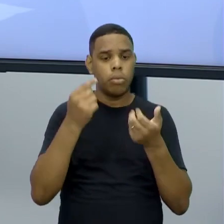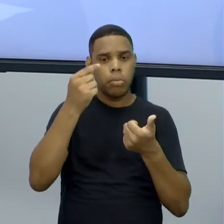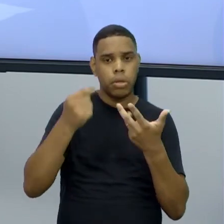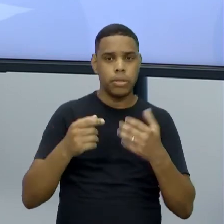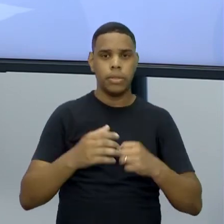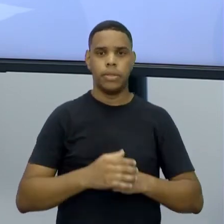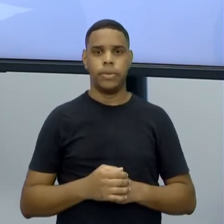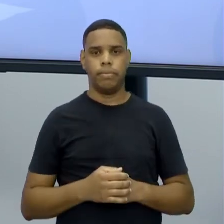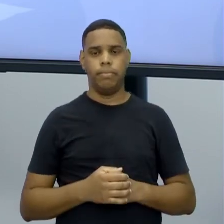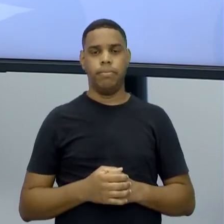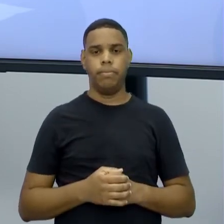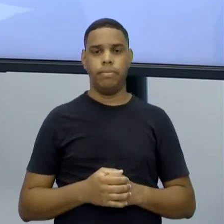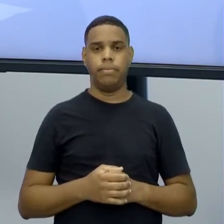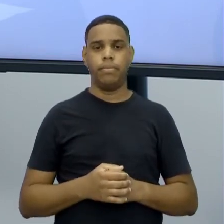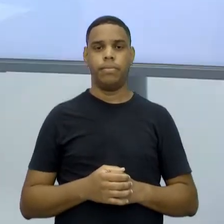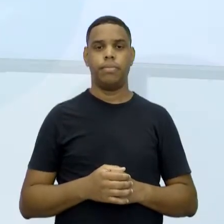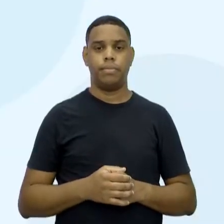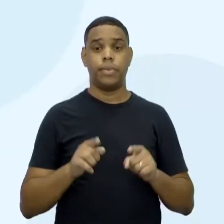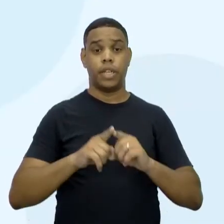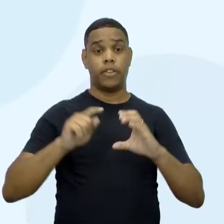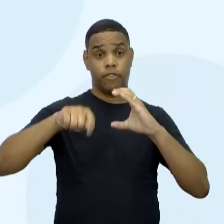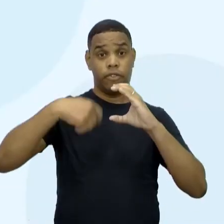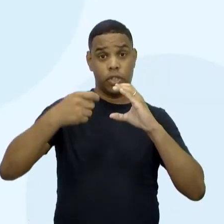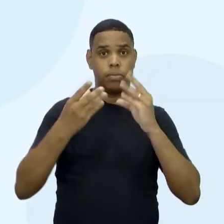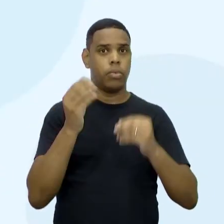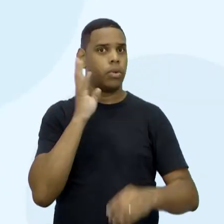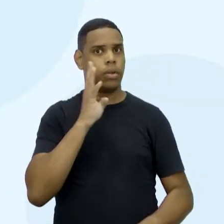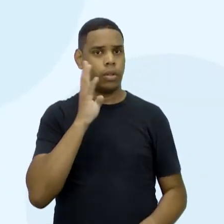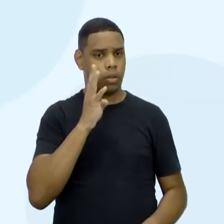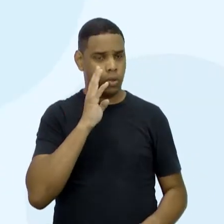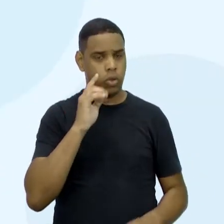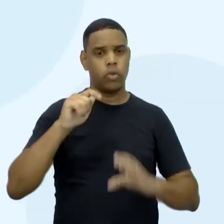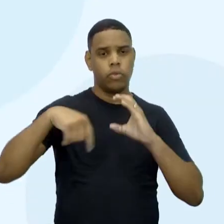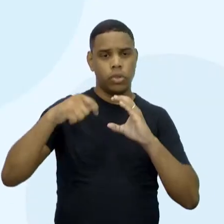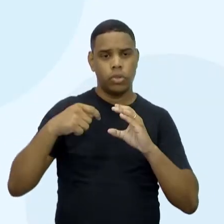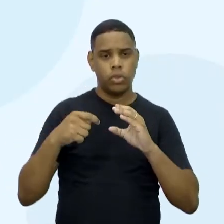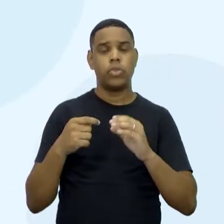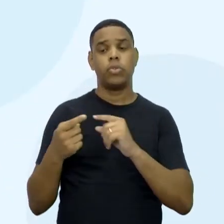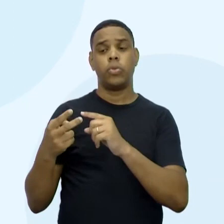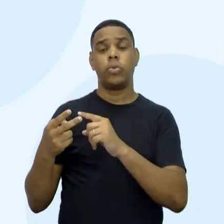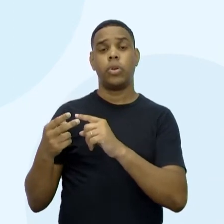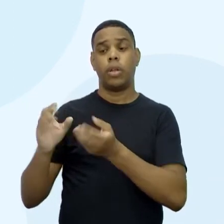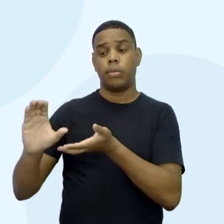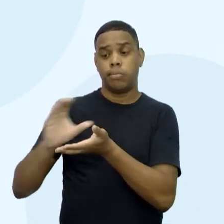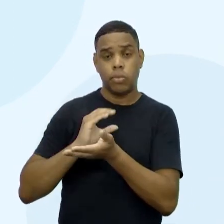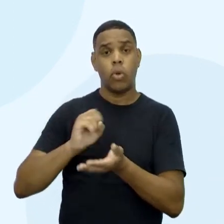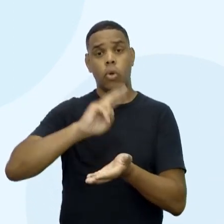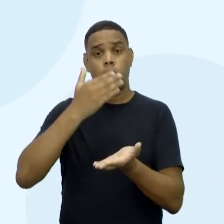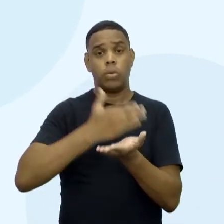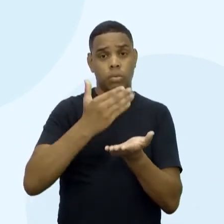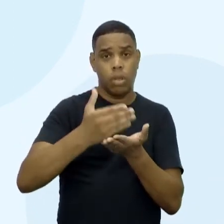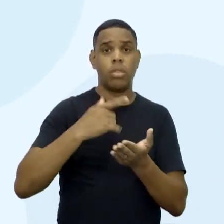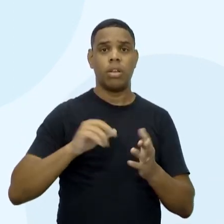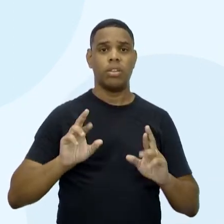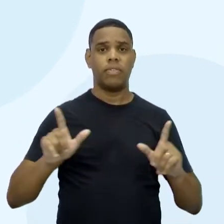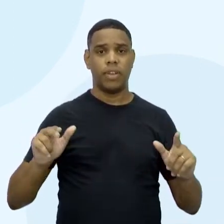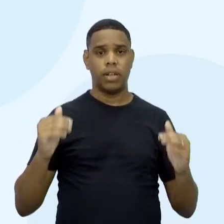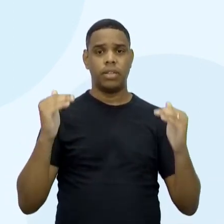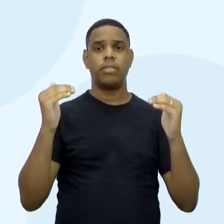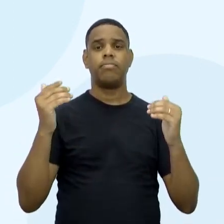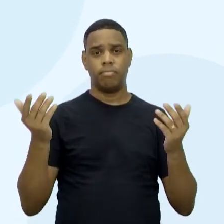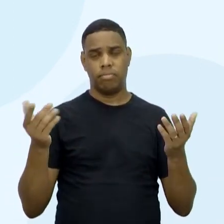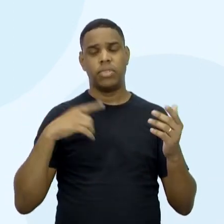funciona. Tem um vídeo bem bacana aí de empréstimo e financiamento, conheça as diferenças.